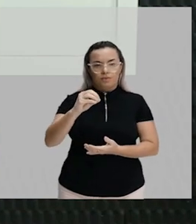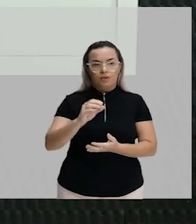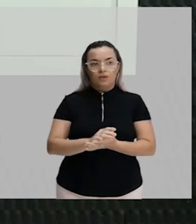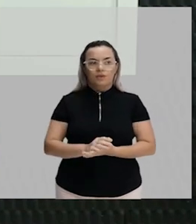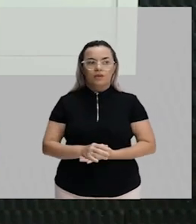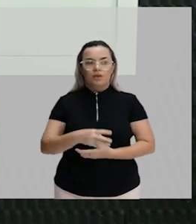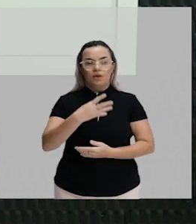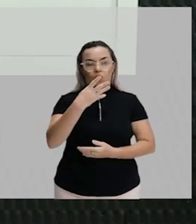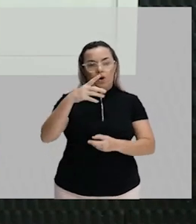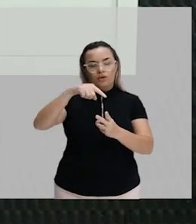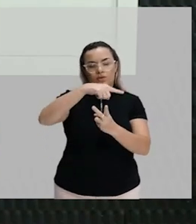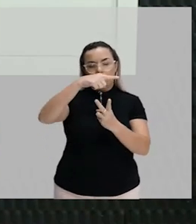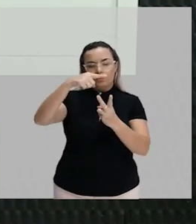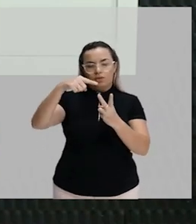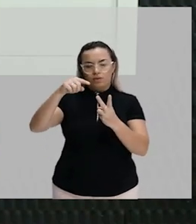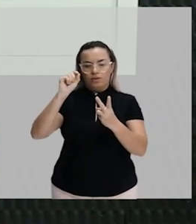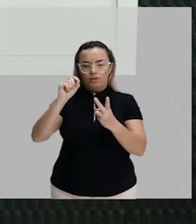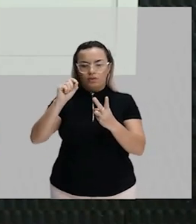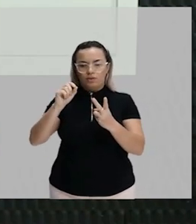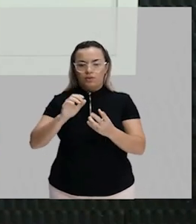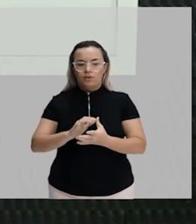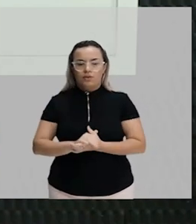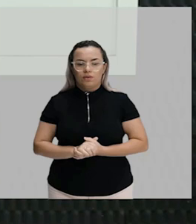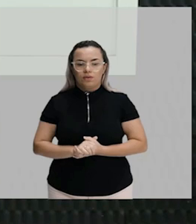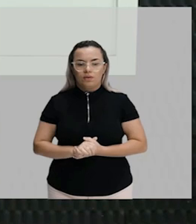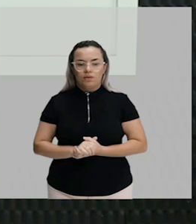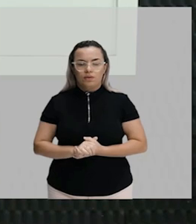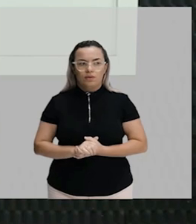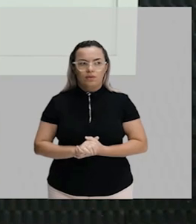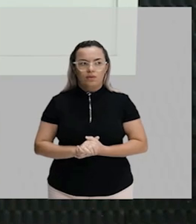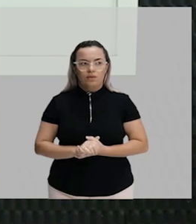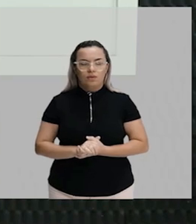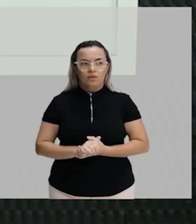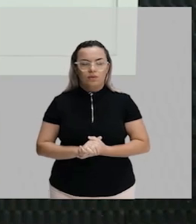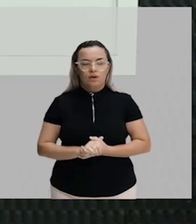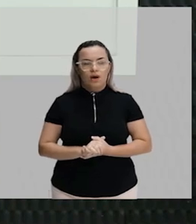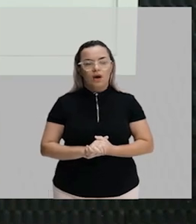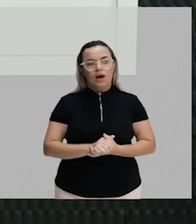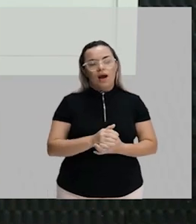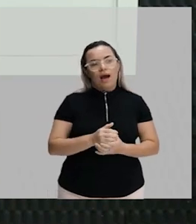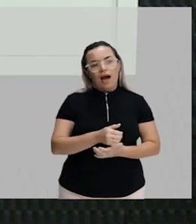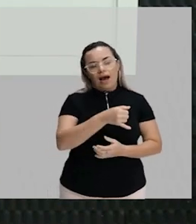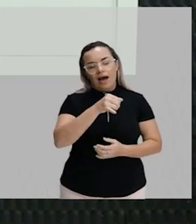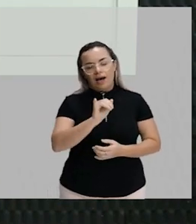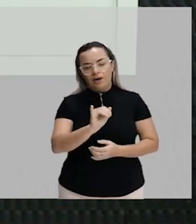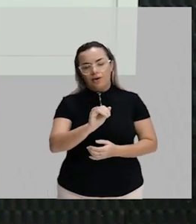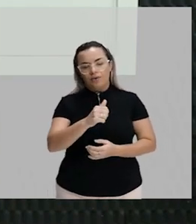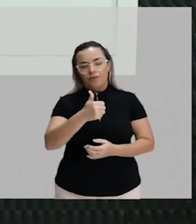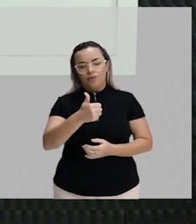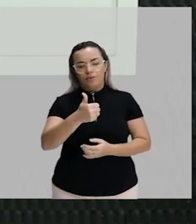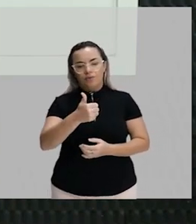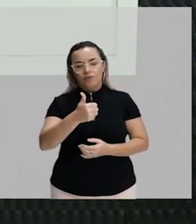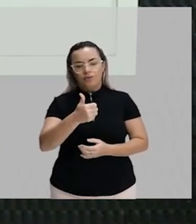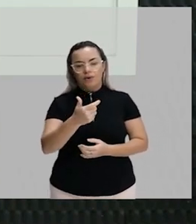a- 7 a corrente 1 você sabe que é 4 aamp e a corrente 2 é 3 Amp e